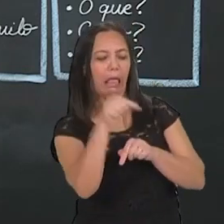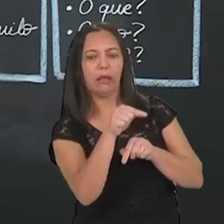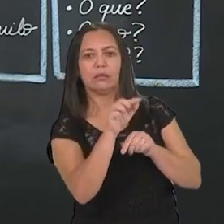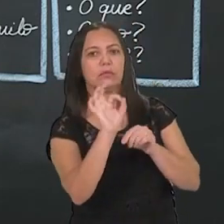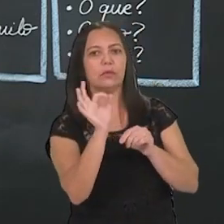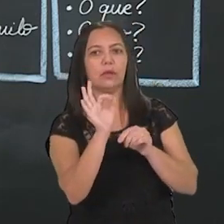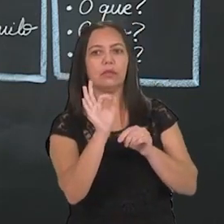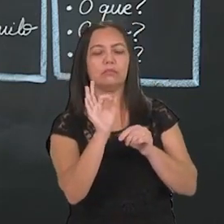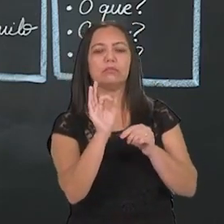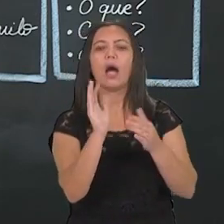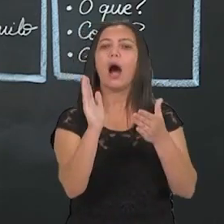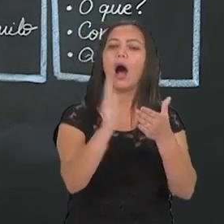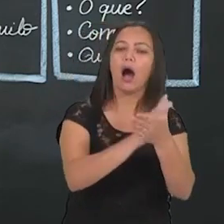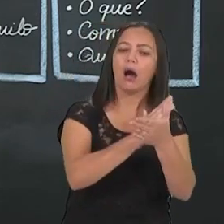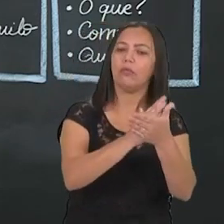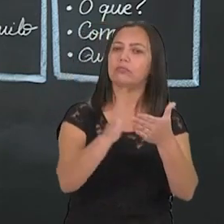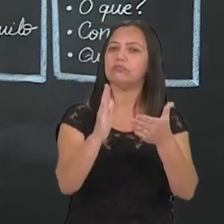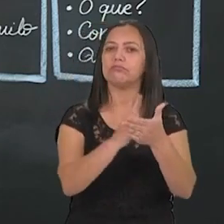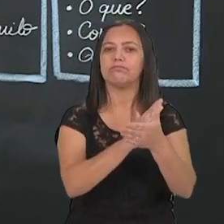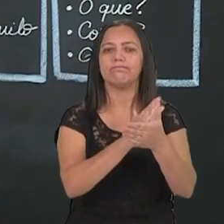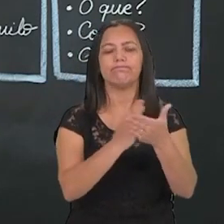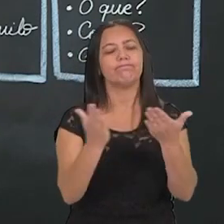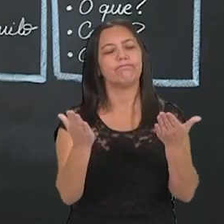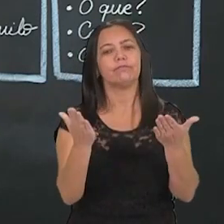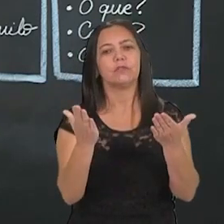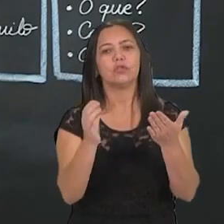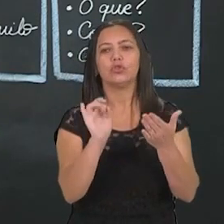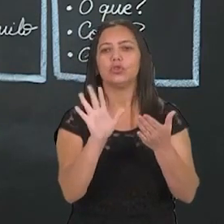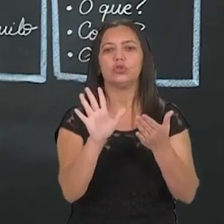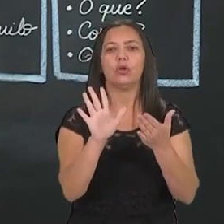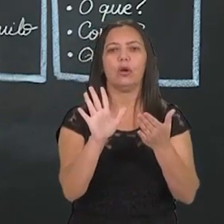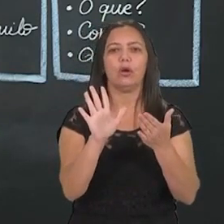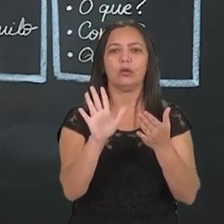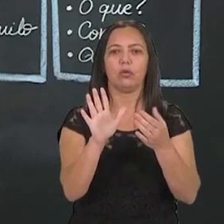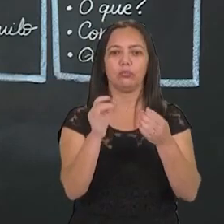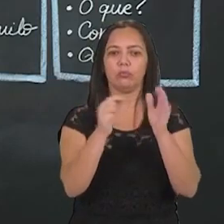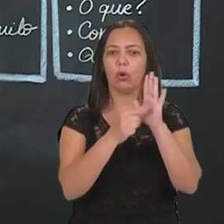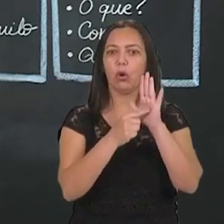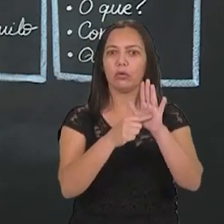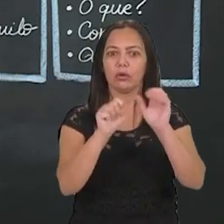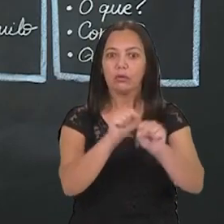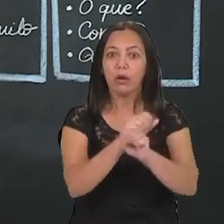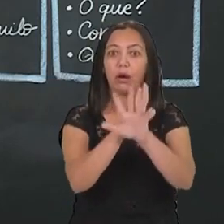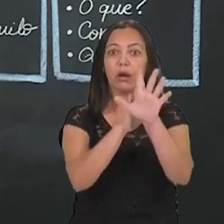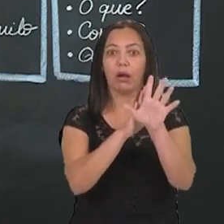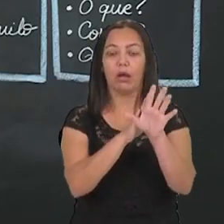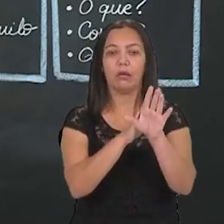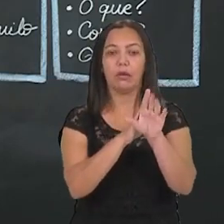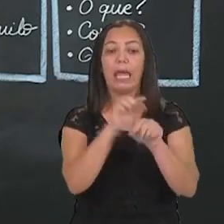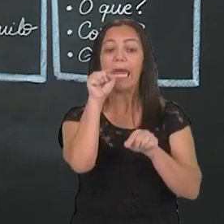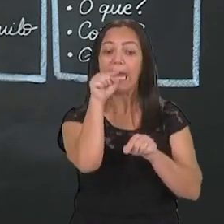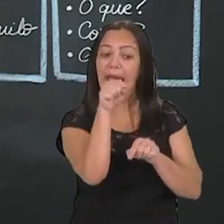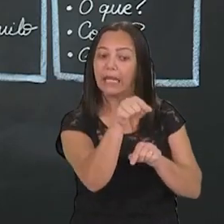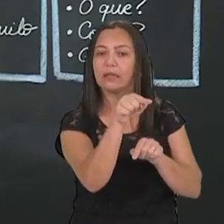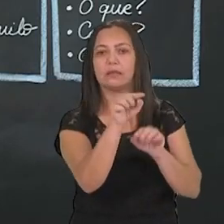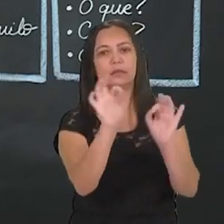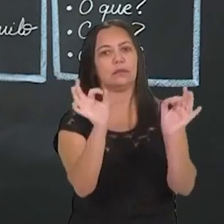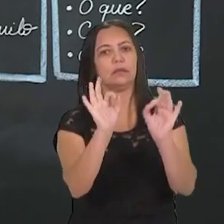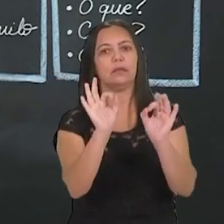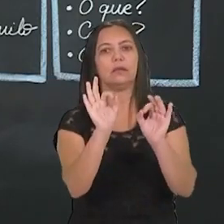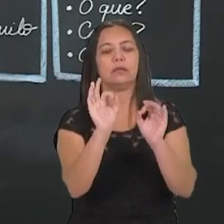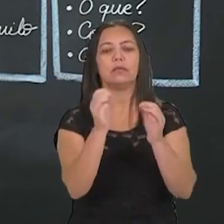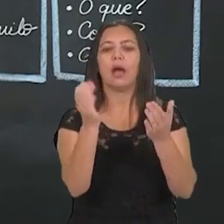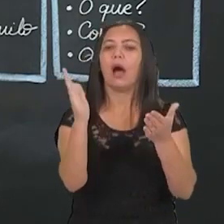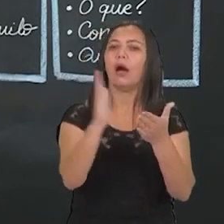eu estou falando, então esses pronomes que se referem a objetos, a termos não tão especificados dentro de um contexto, vão receber essa nomenclatura